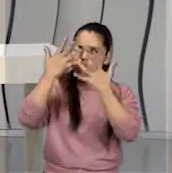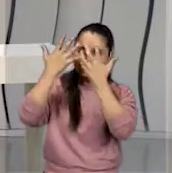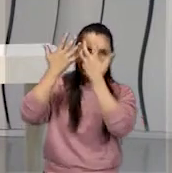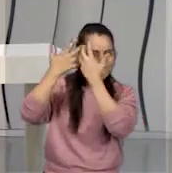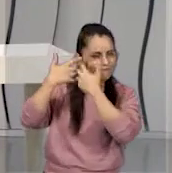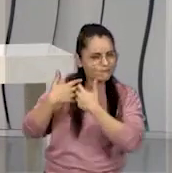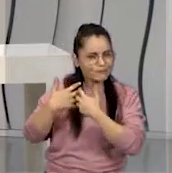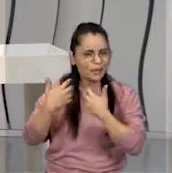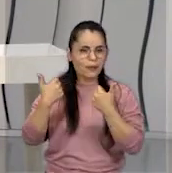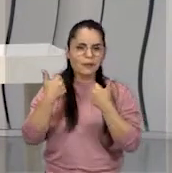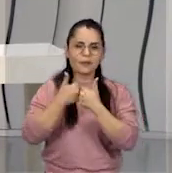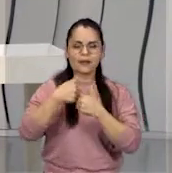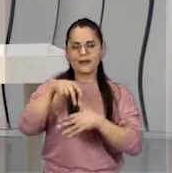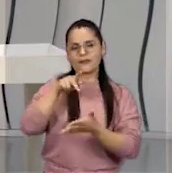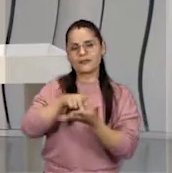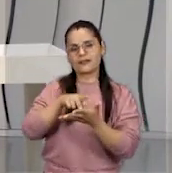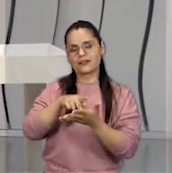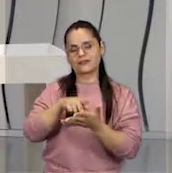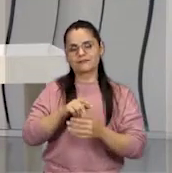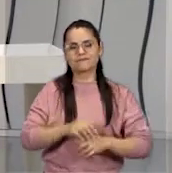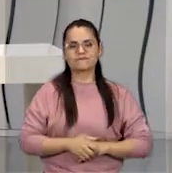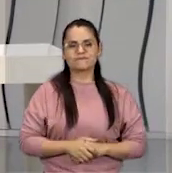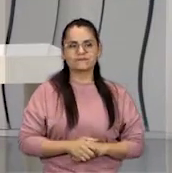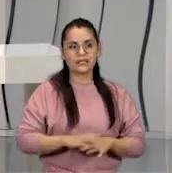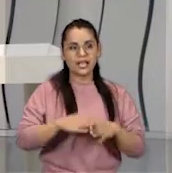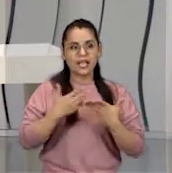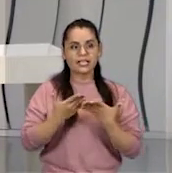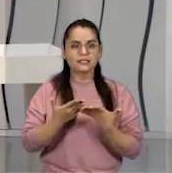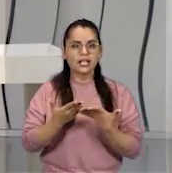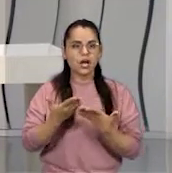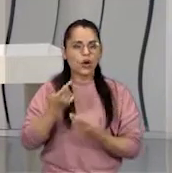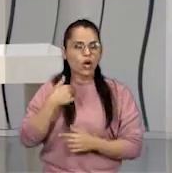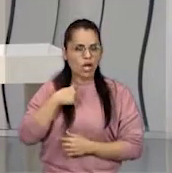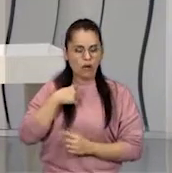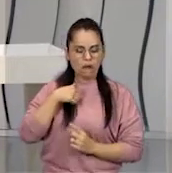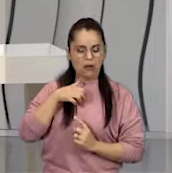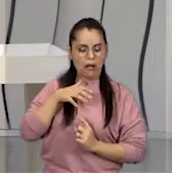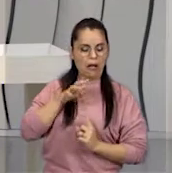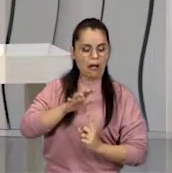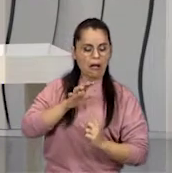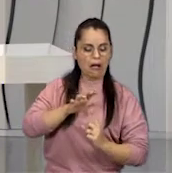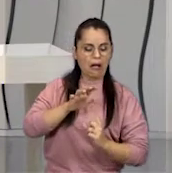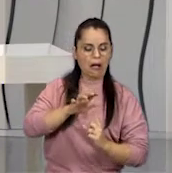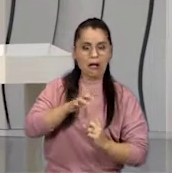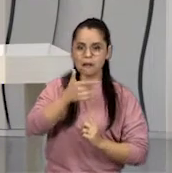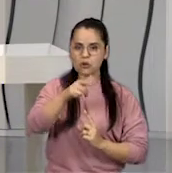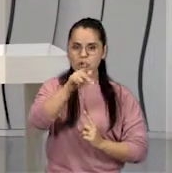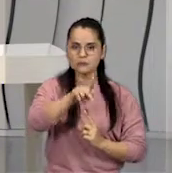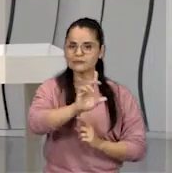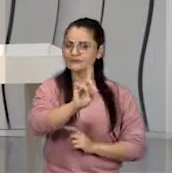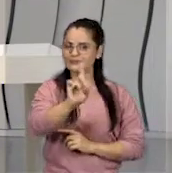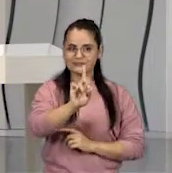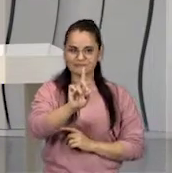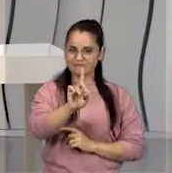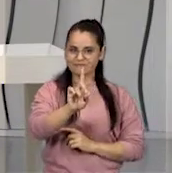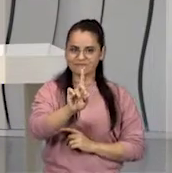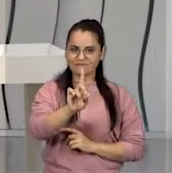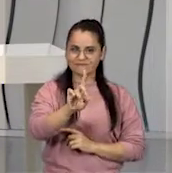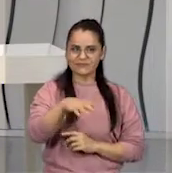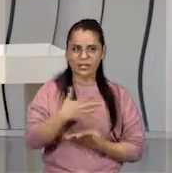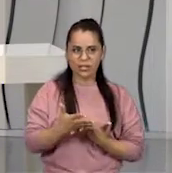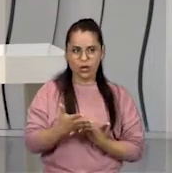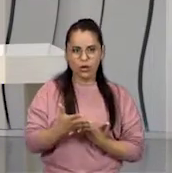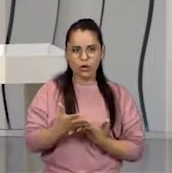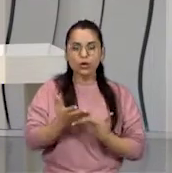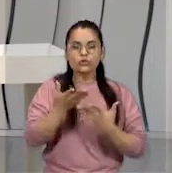mais perto da verdade eu vou estar. Então, eu não vou ser manipulado pelas outras pessoas. Eu não quero dizer, não